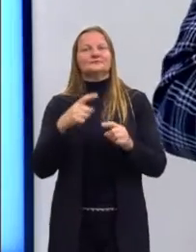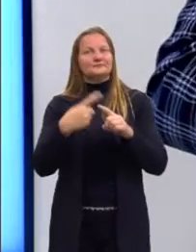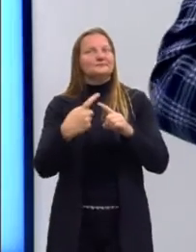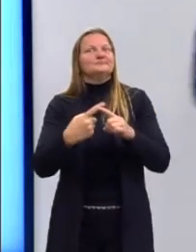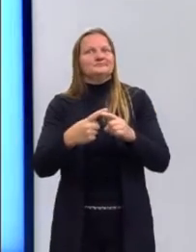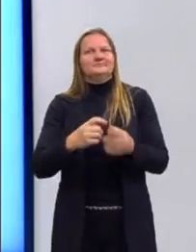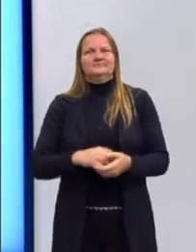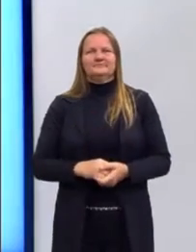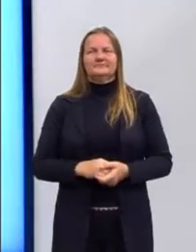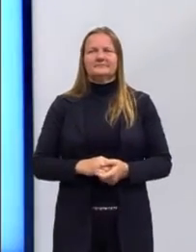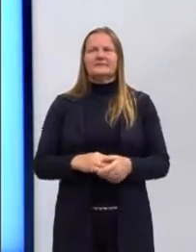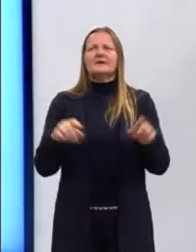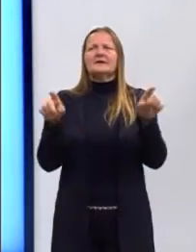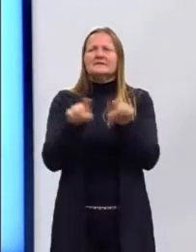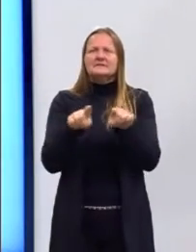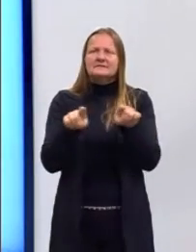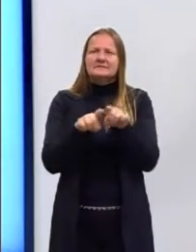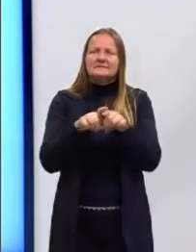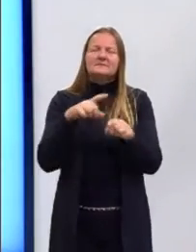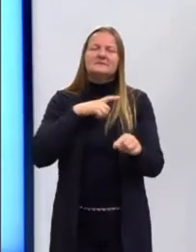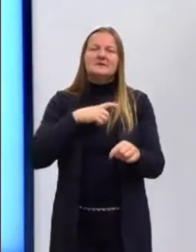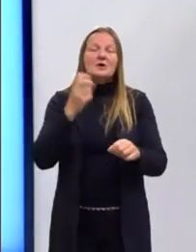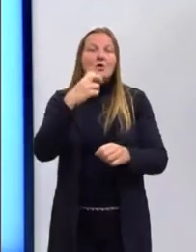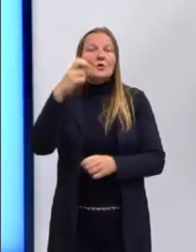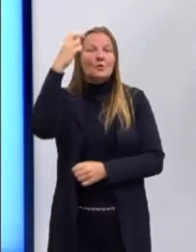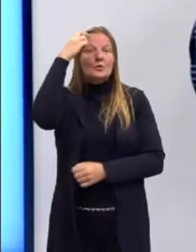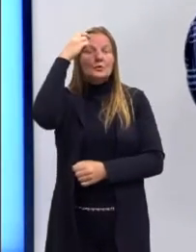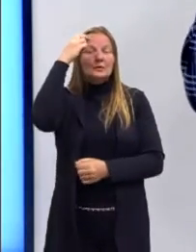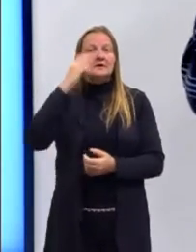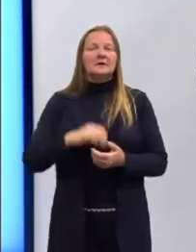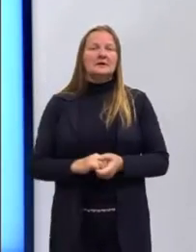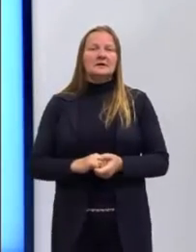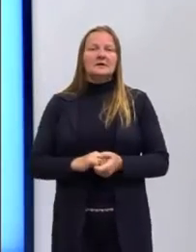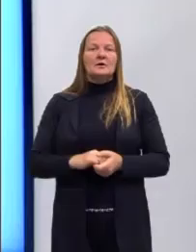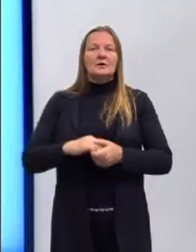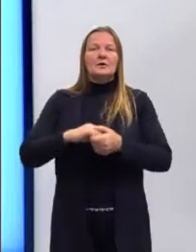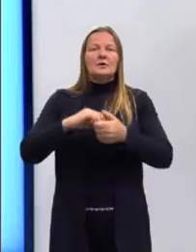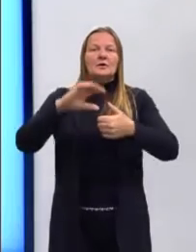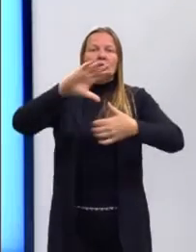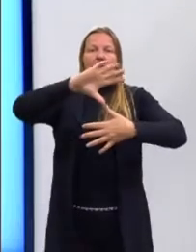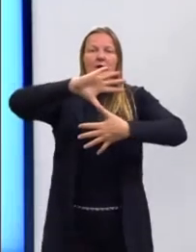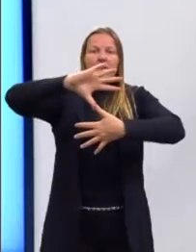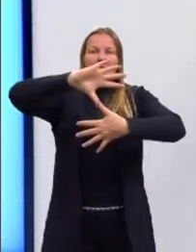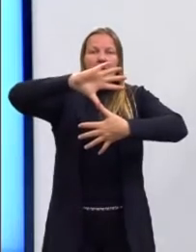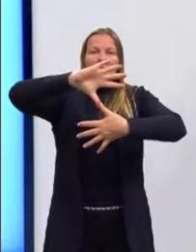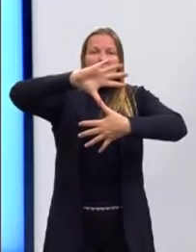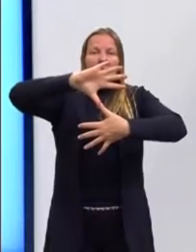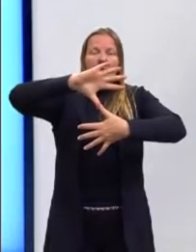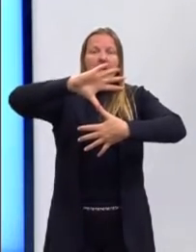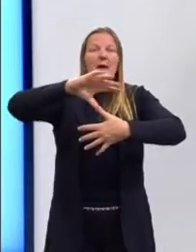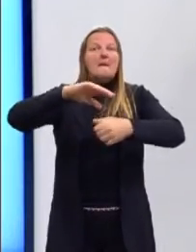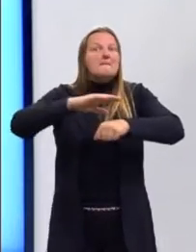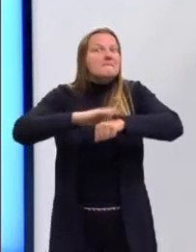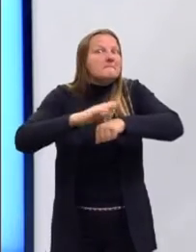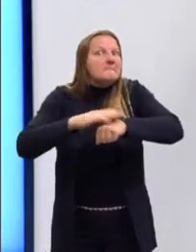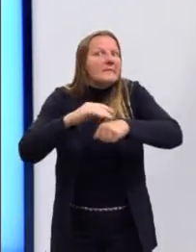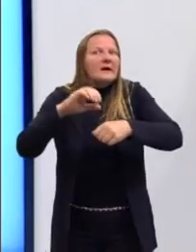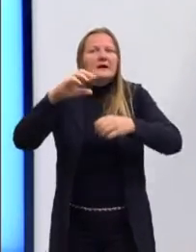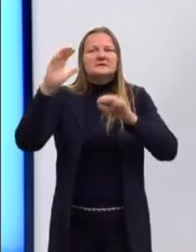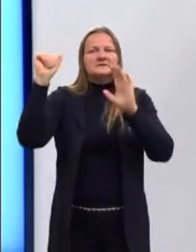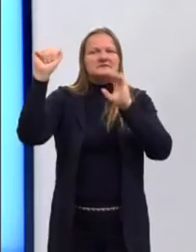aí tanto tem justamente E aí também tem aquela questão cultural do da América principalmente espanhola